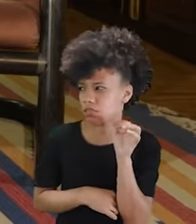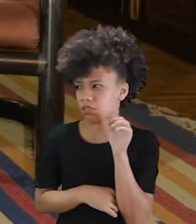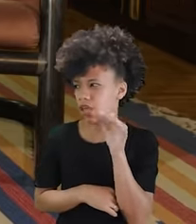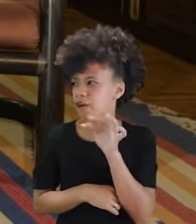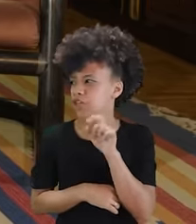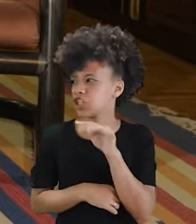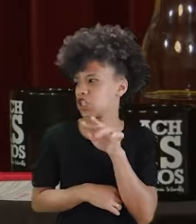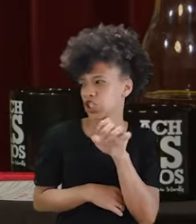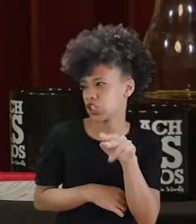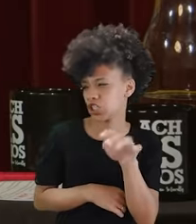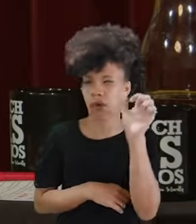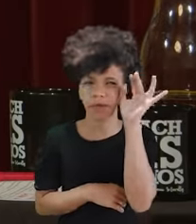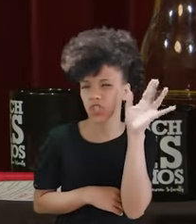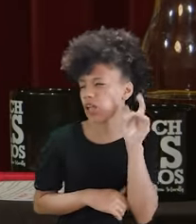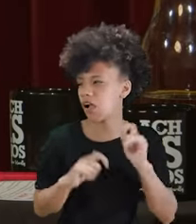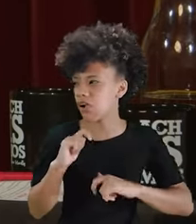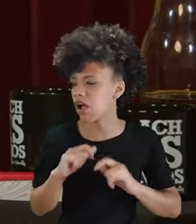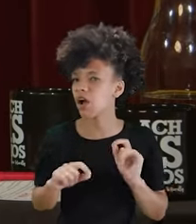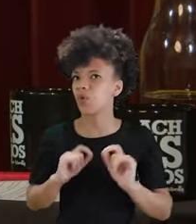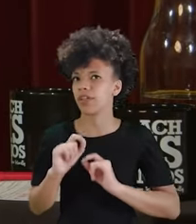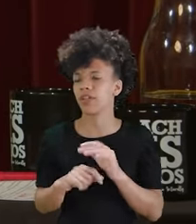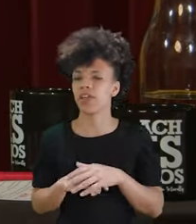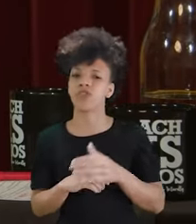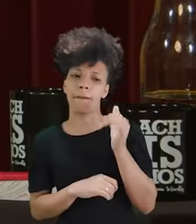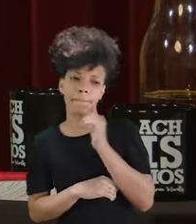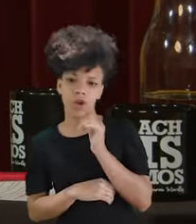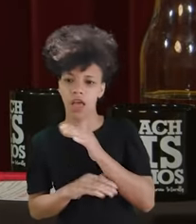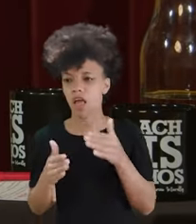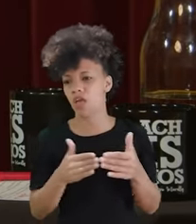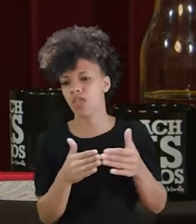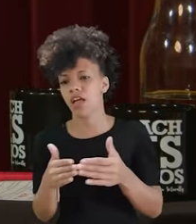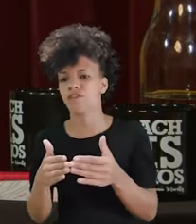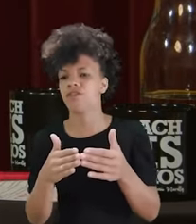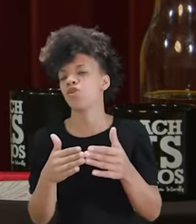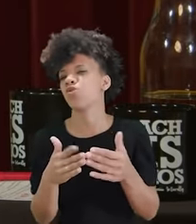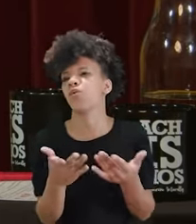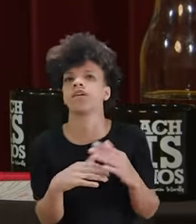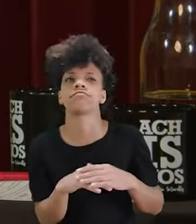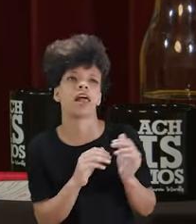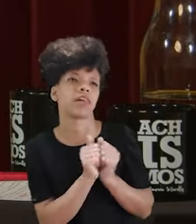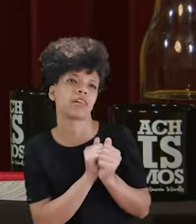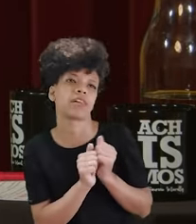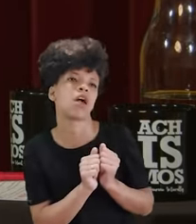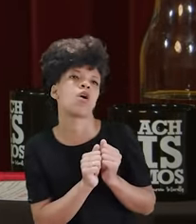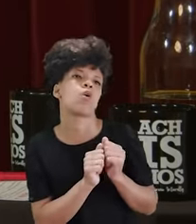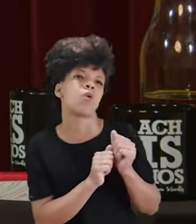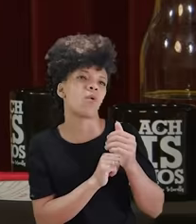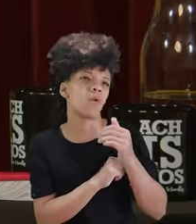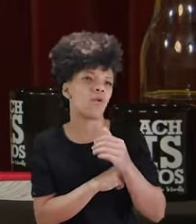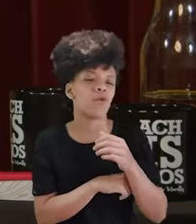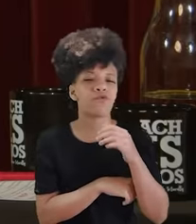machismo acredita que a um fetiche nessa coisa da mulher e para o navio e ficou com sei lá um